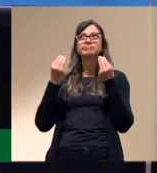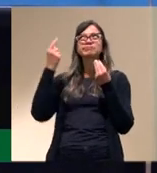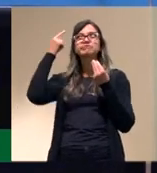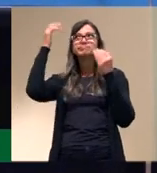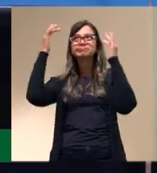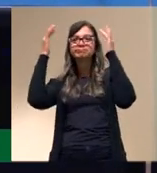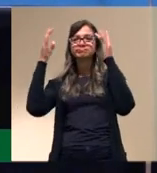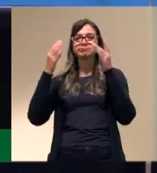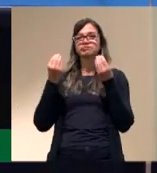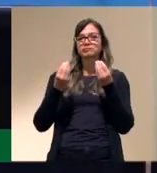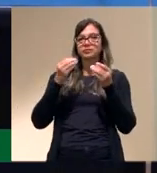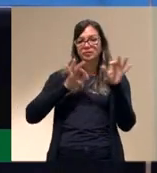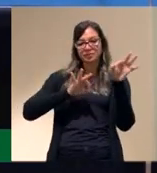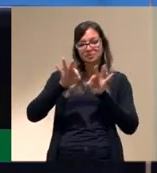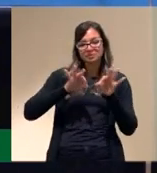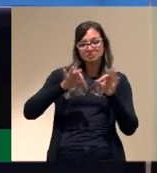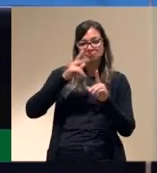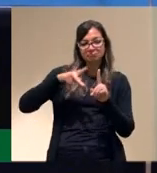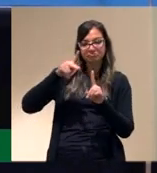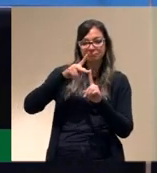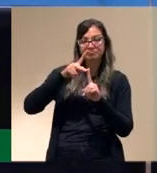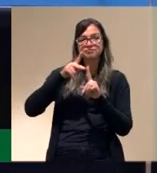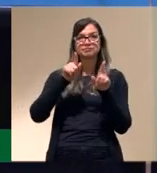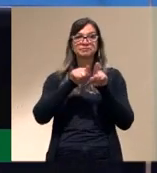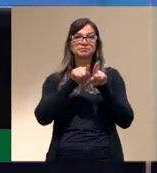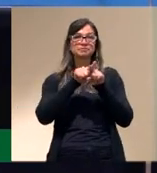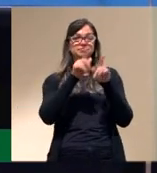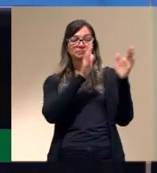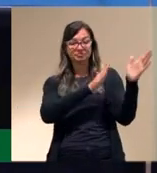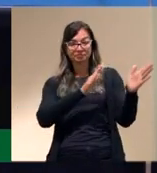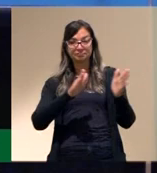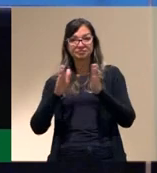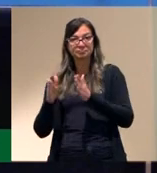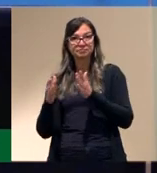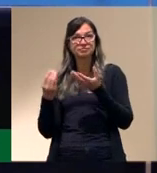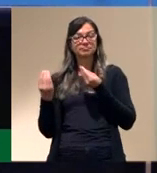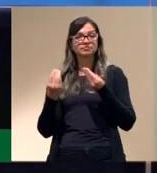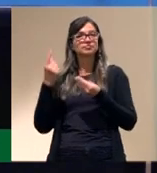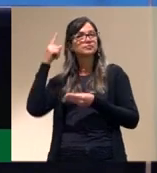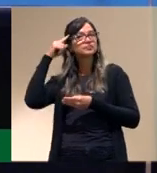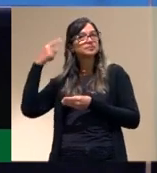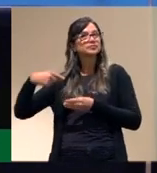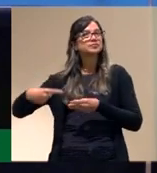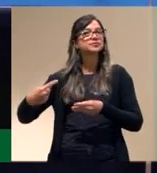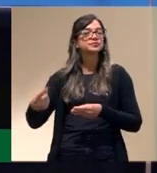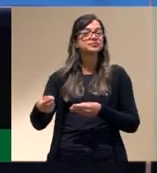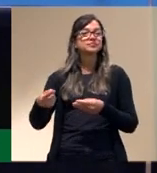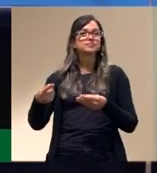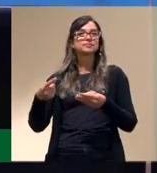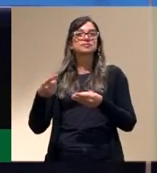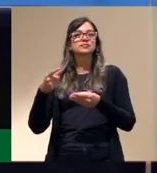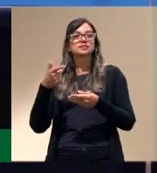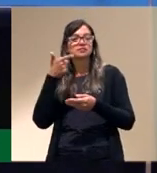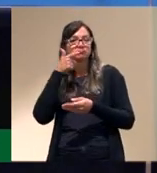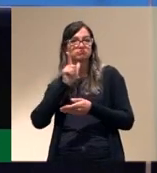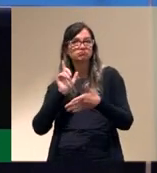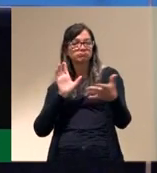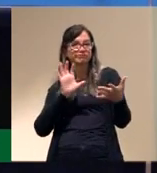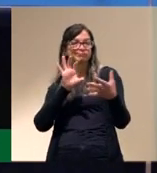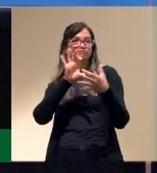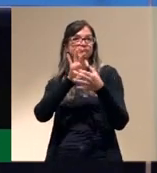e organizar, né, o trabalho cotidiano de uma forma mais integrada e